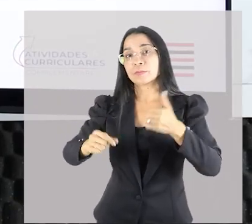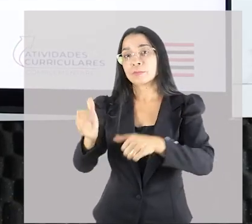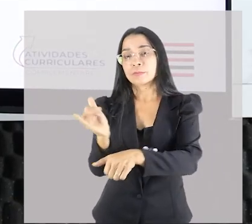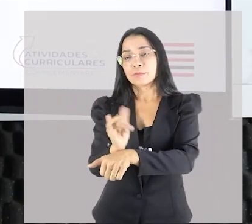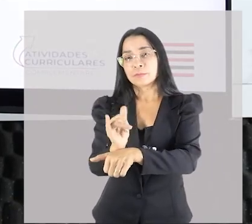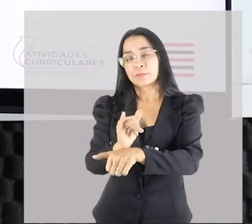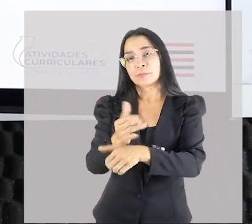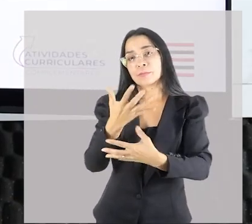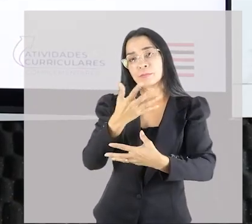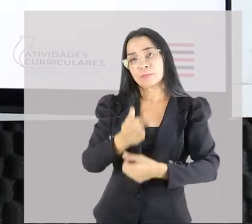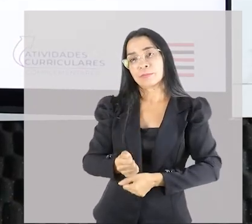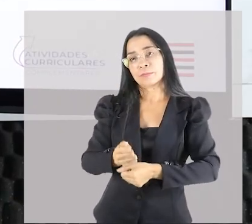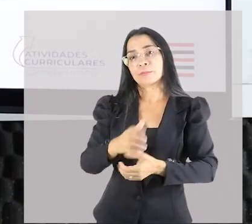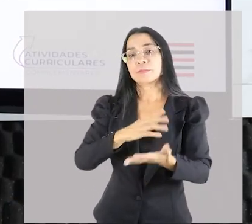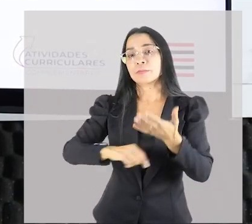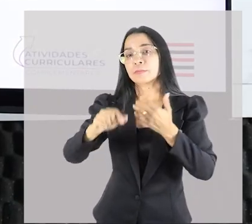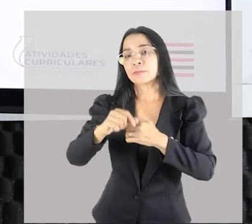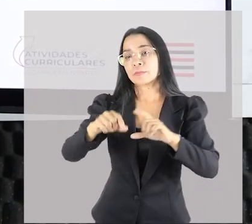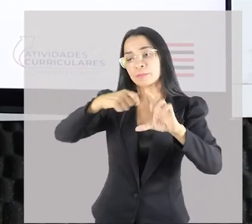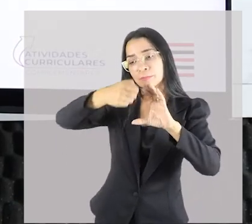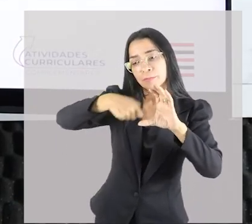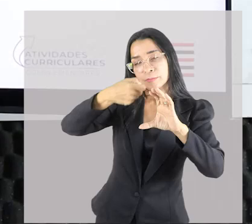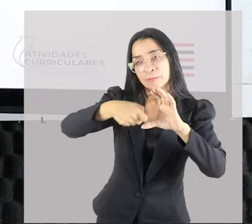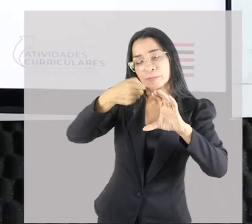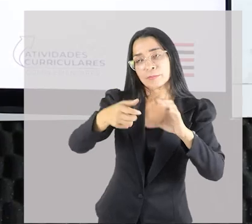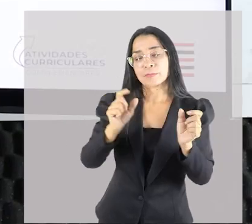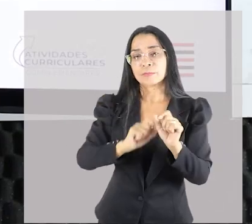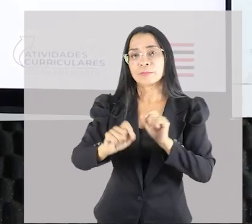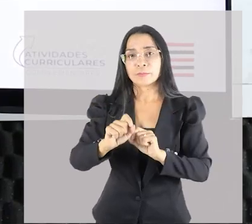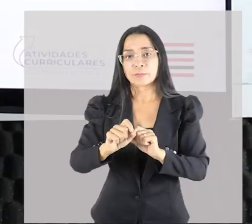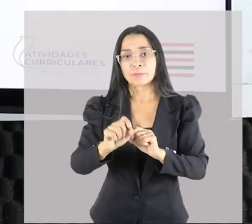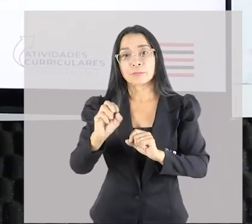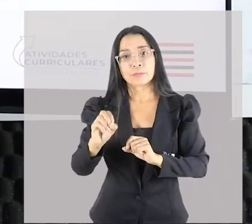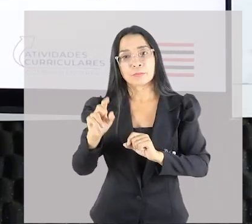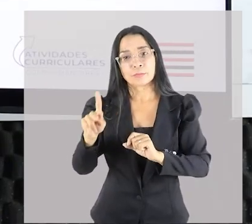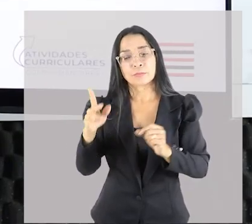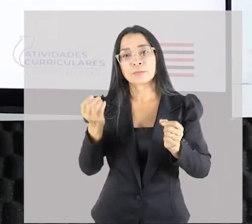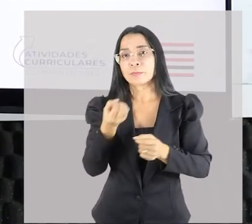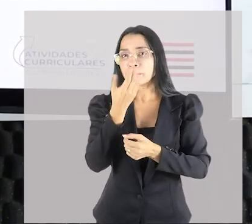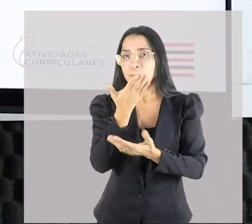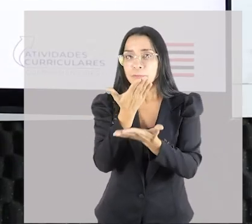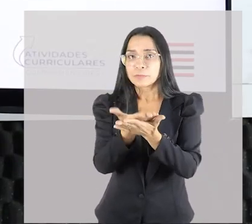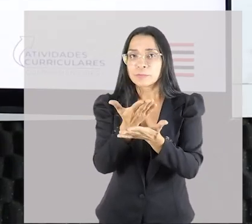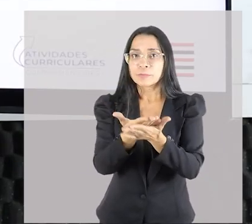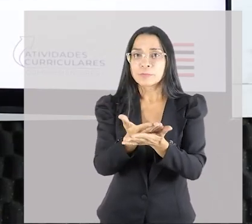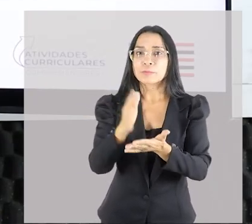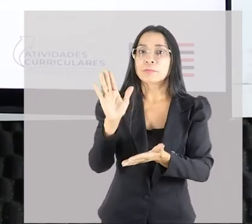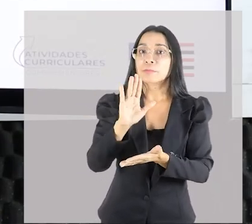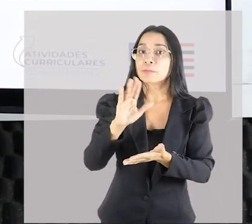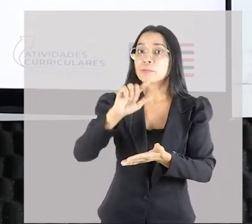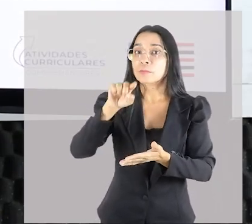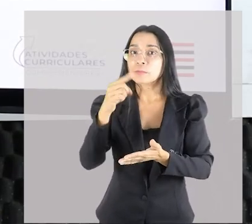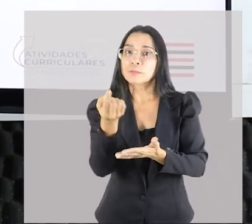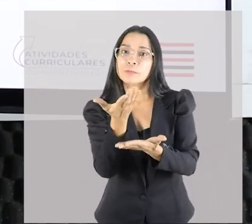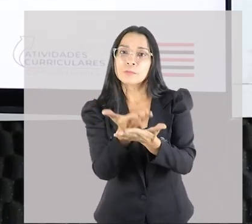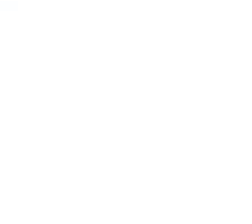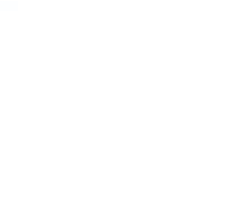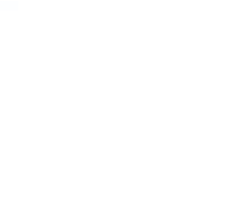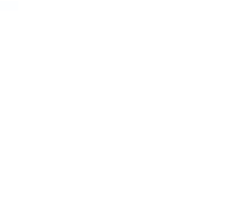receber as notificações dos vídeos que vão sendo postados por lá. Tá ok? Bons estudos e até uma próxima aula.